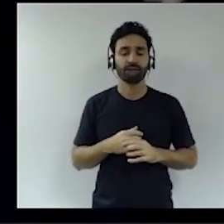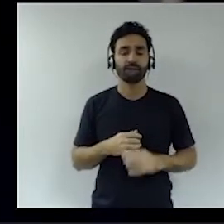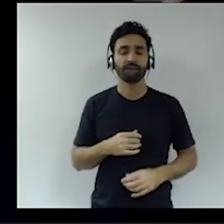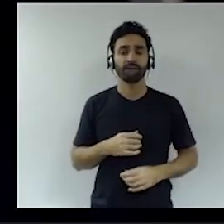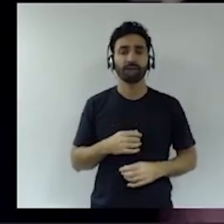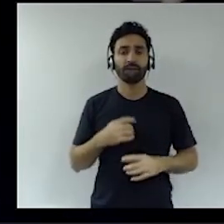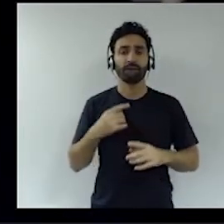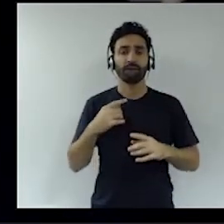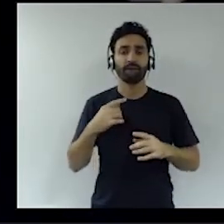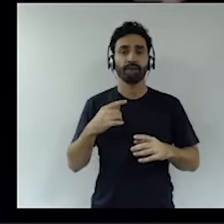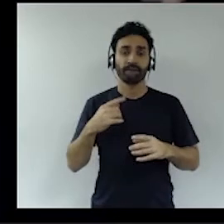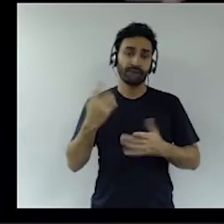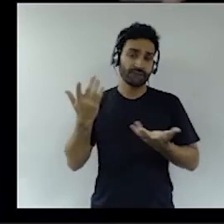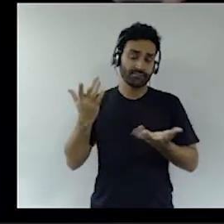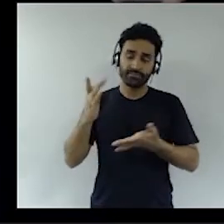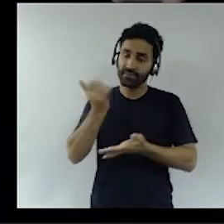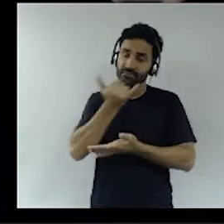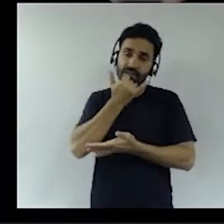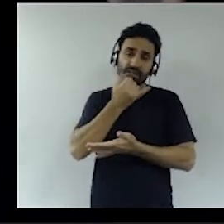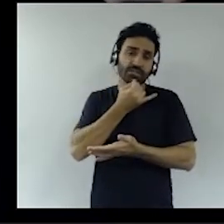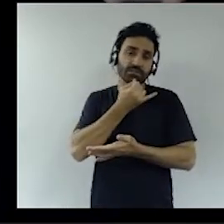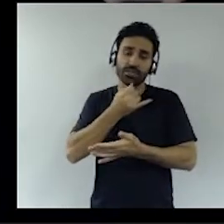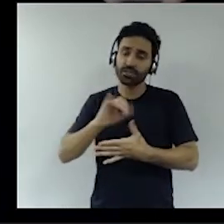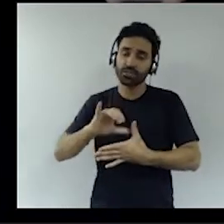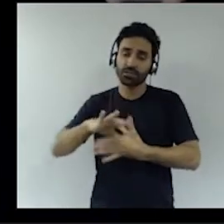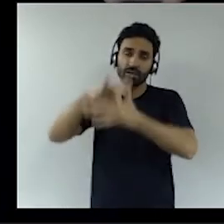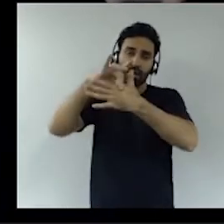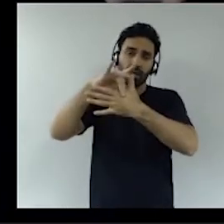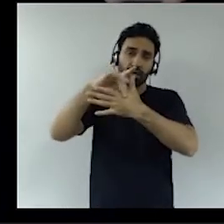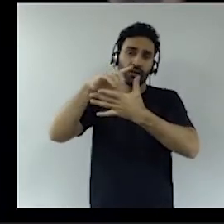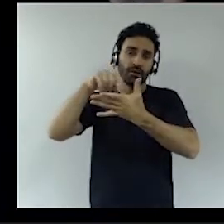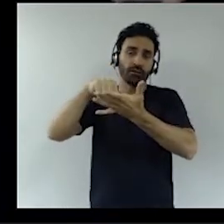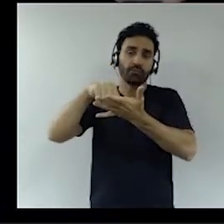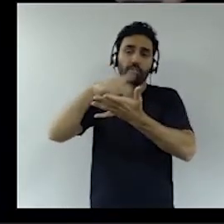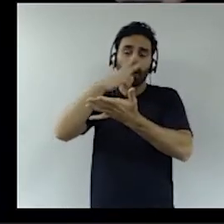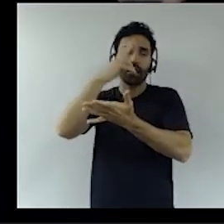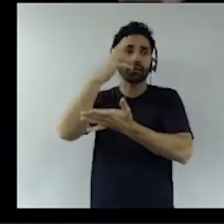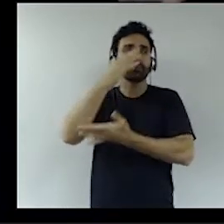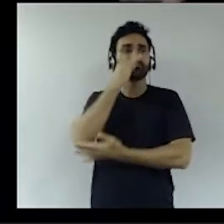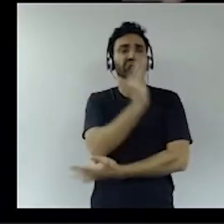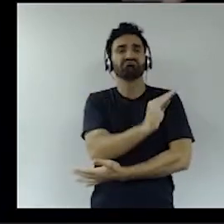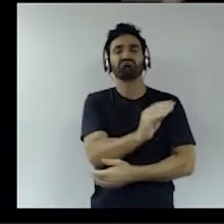encaminhamento das nossas lideranças, que boa parte não deu